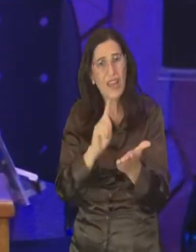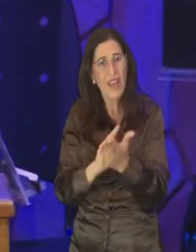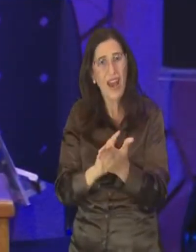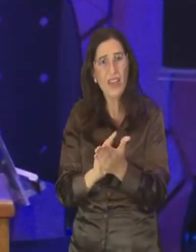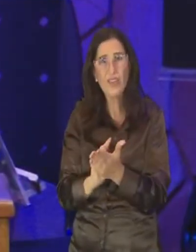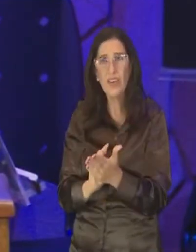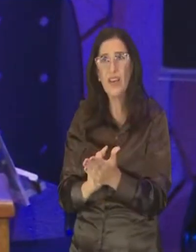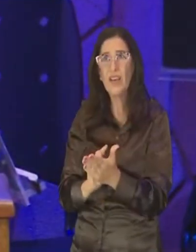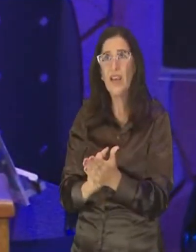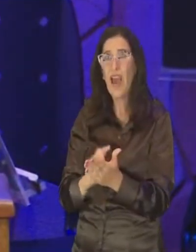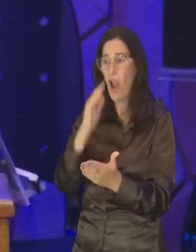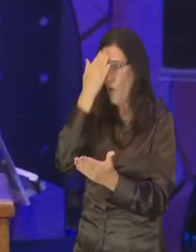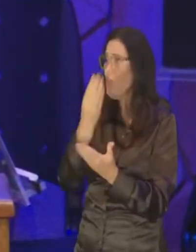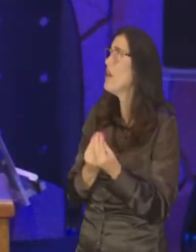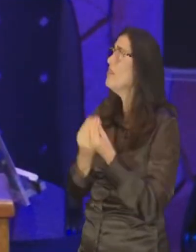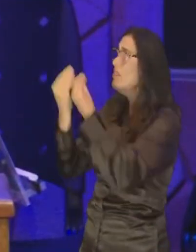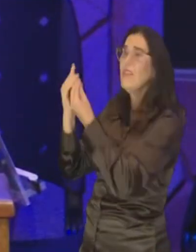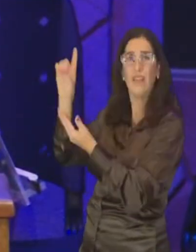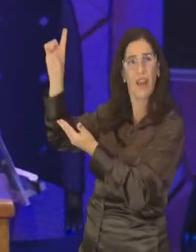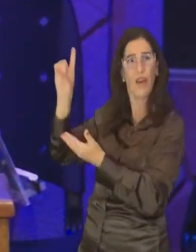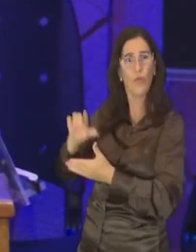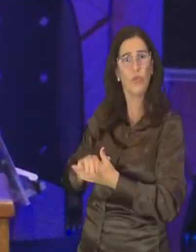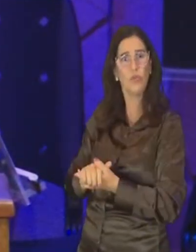depositar a sua confiança